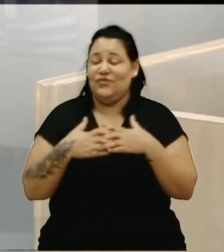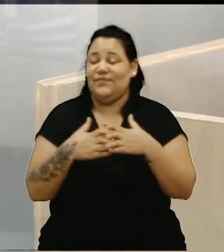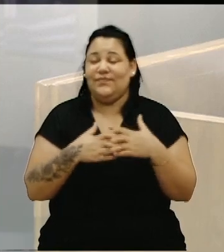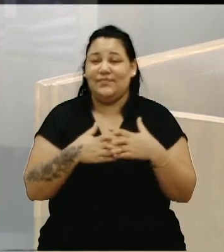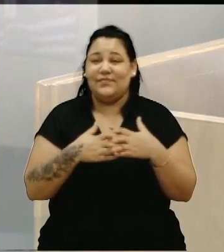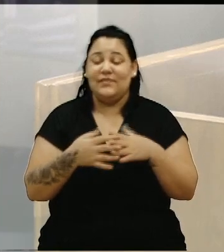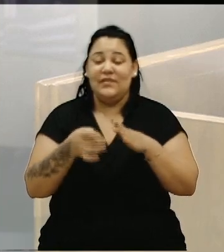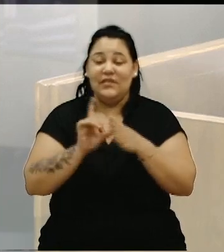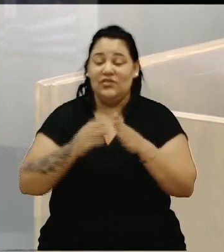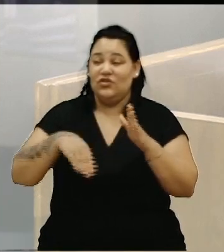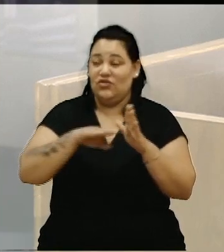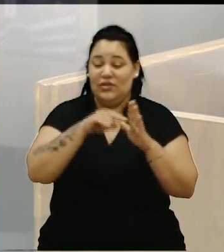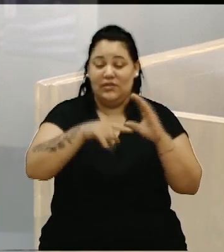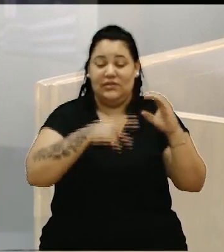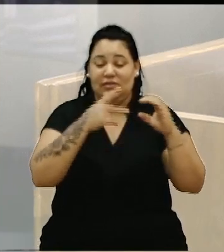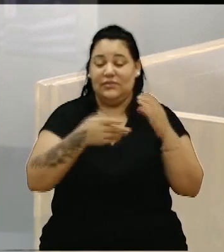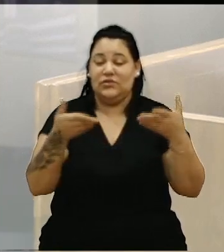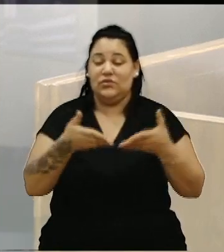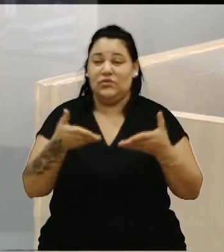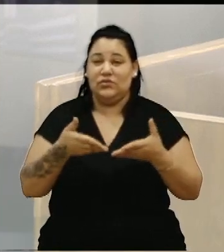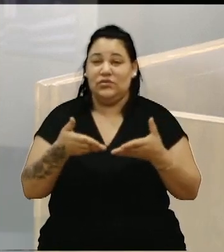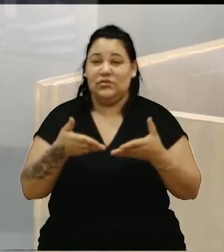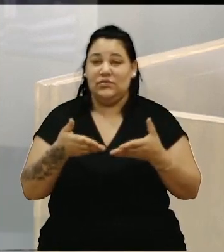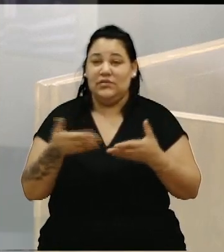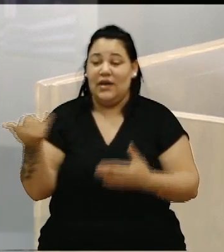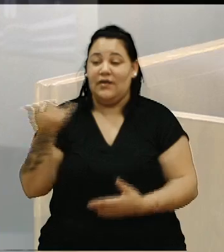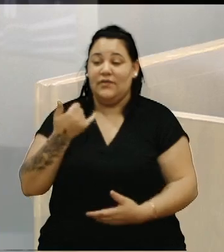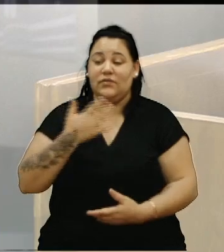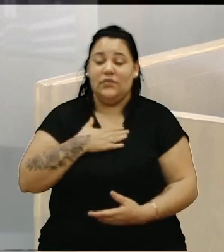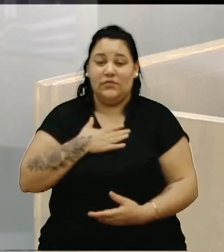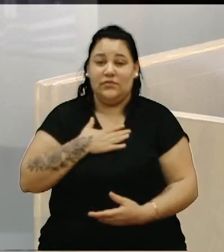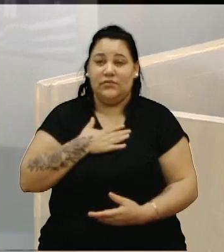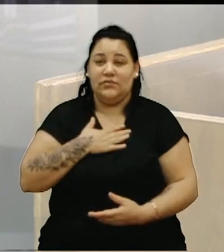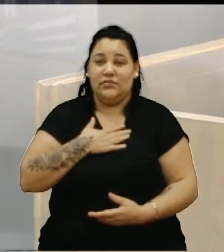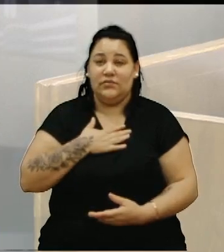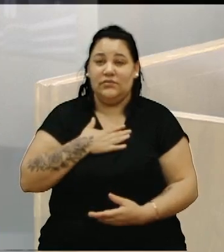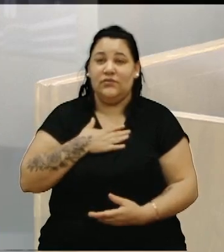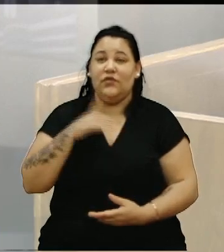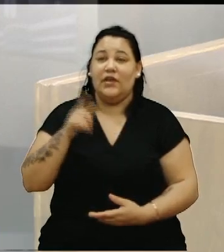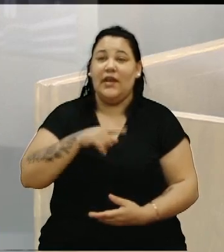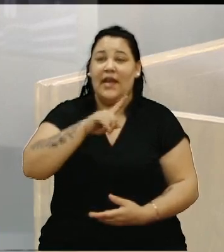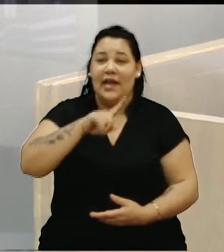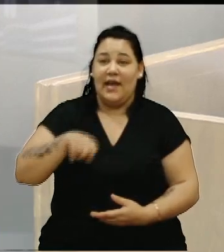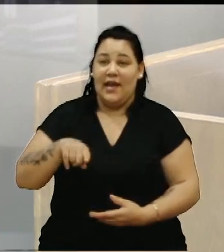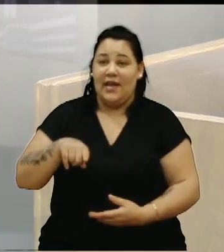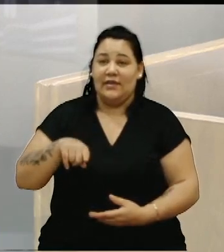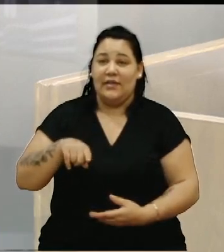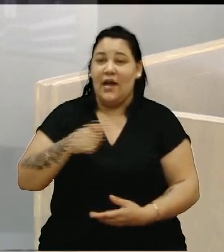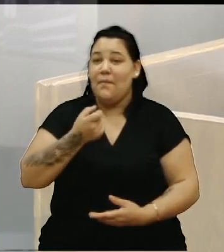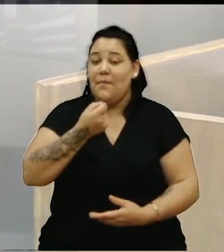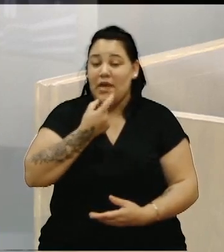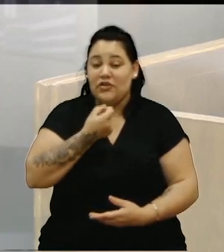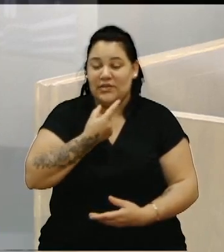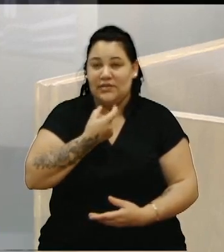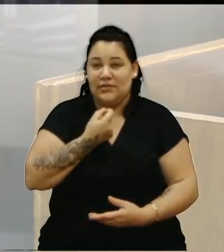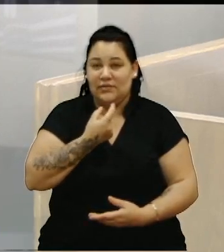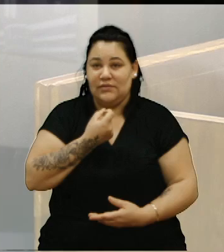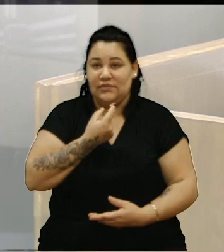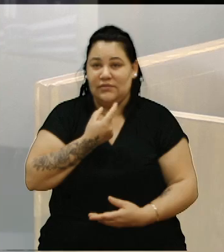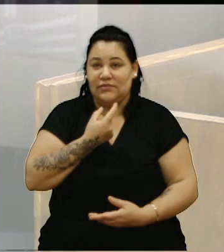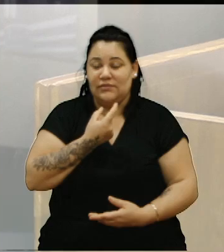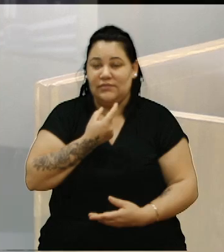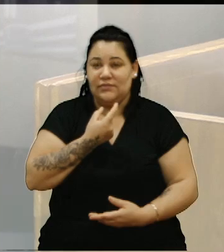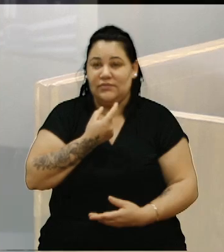eu vir para cá, hoje ainda, eu recebo a notícia que foi negado as medicações que eu ganhava